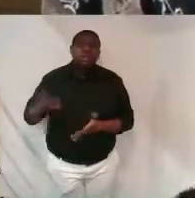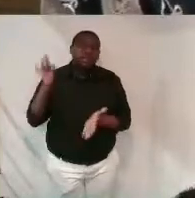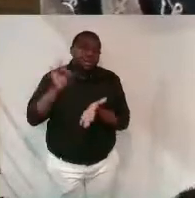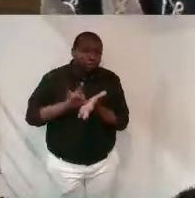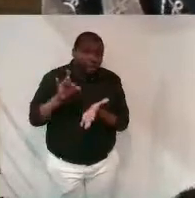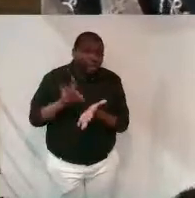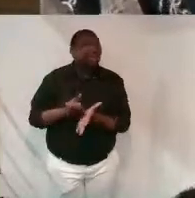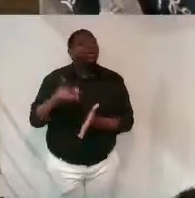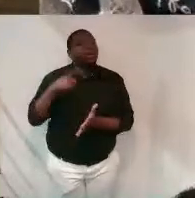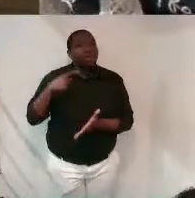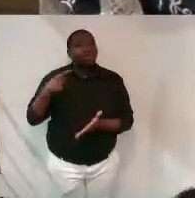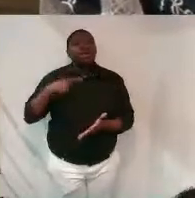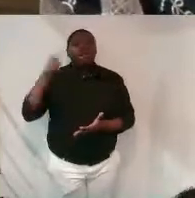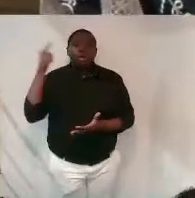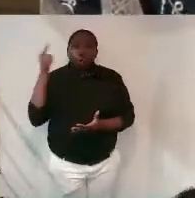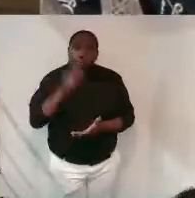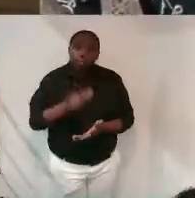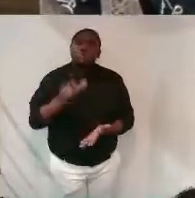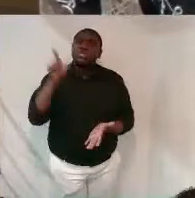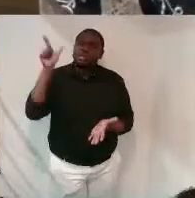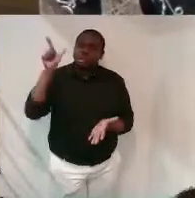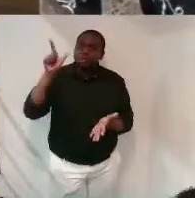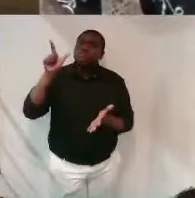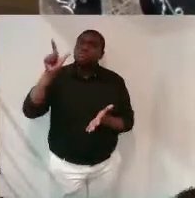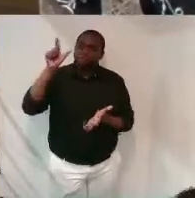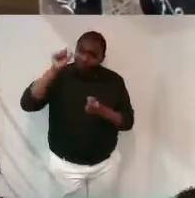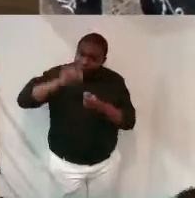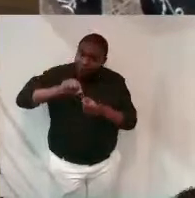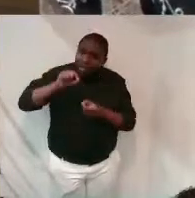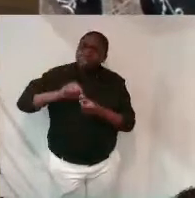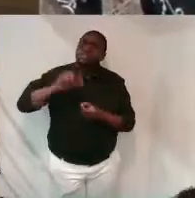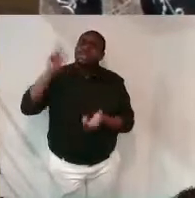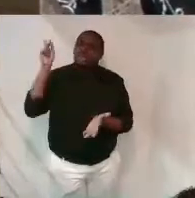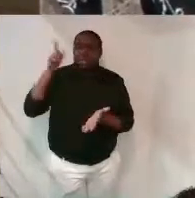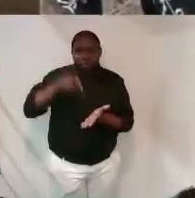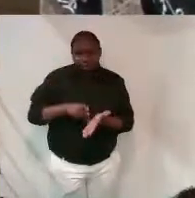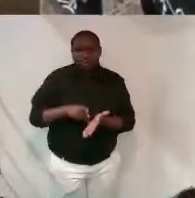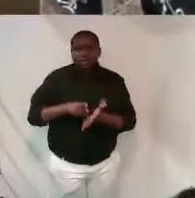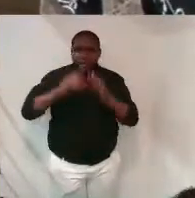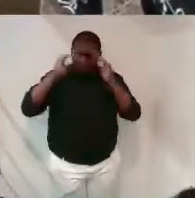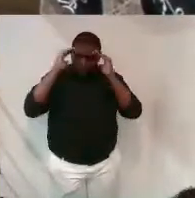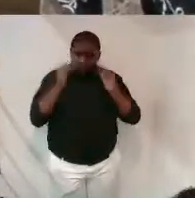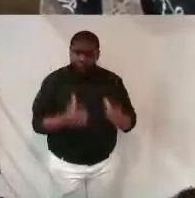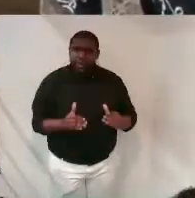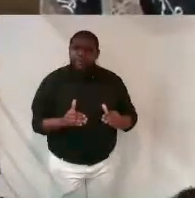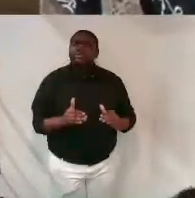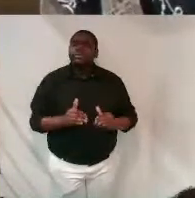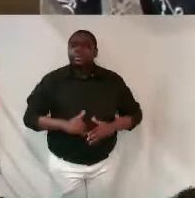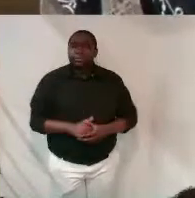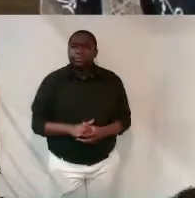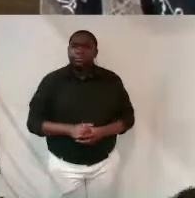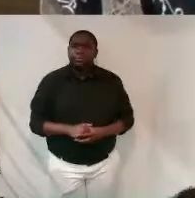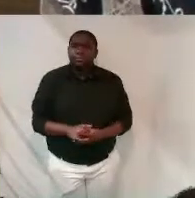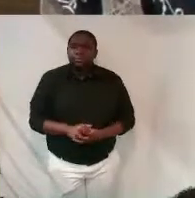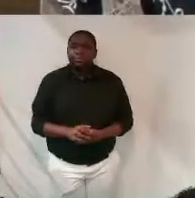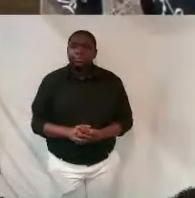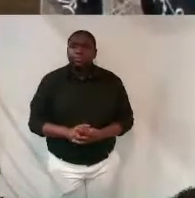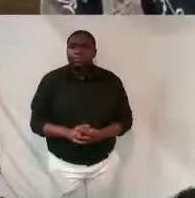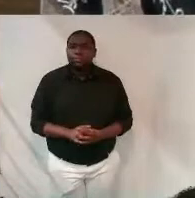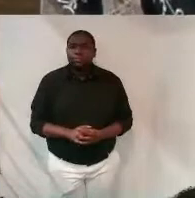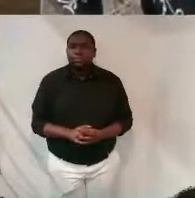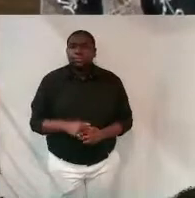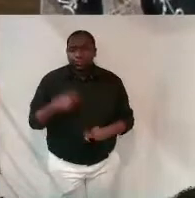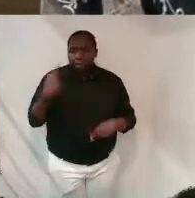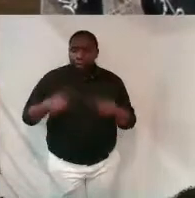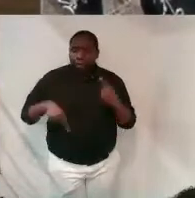se concretize desde a sua fase inicial, que foi muito bem trazida pelos que me antecederam. A política